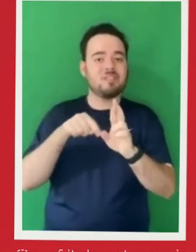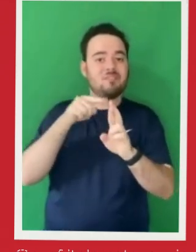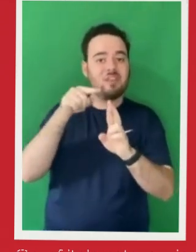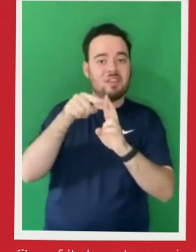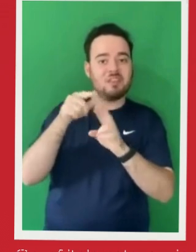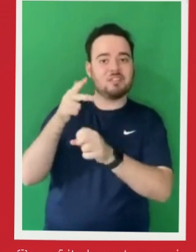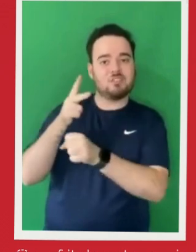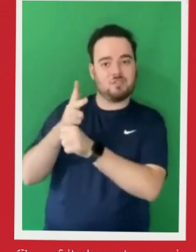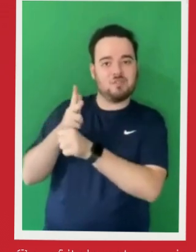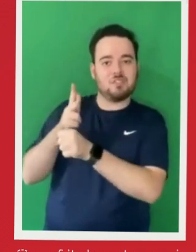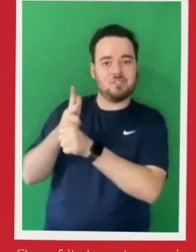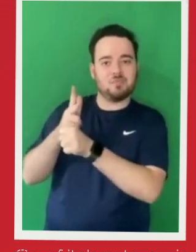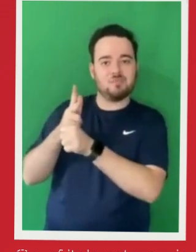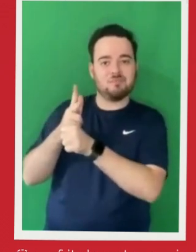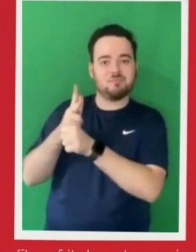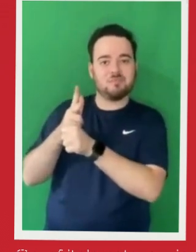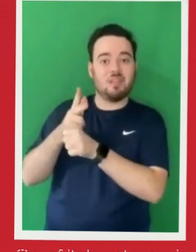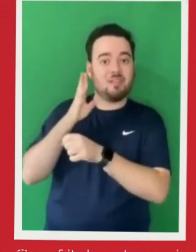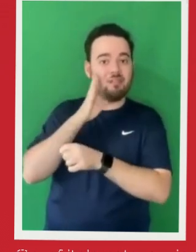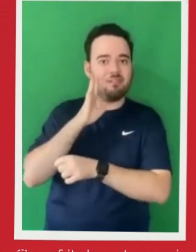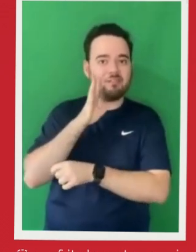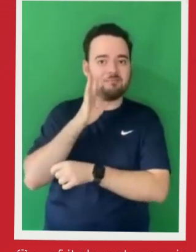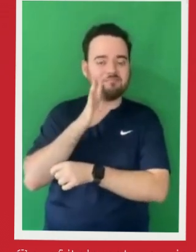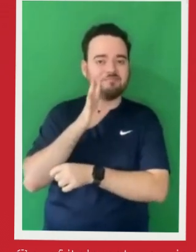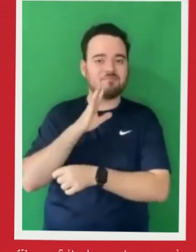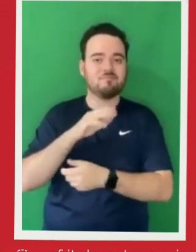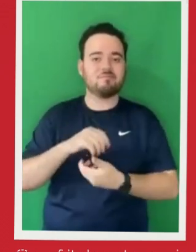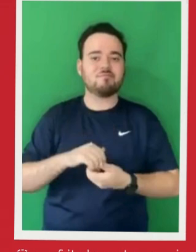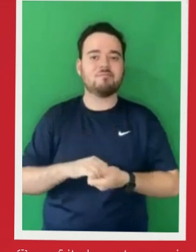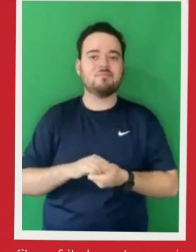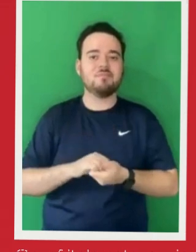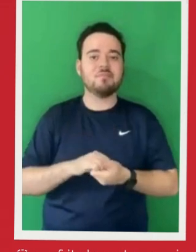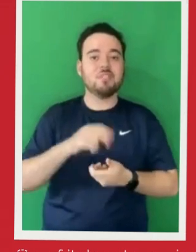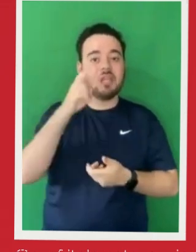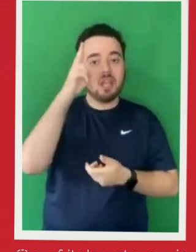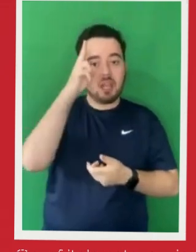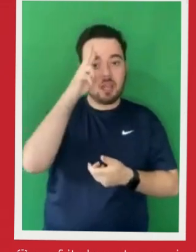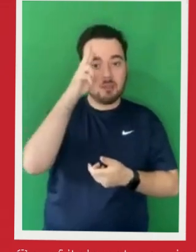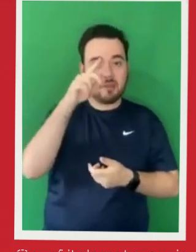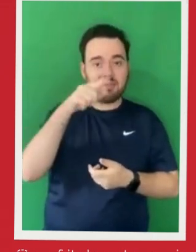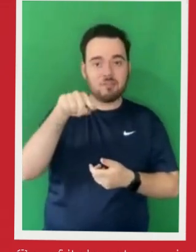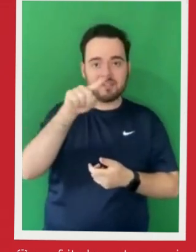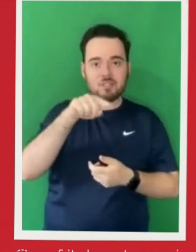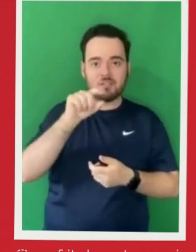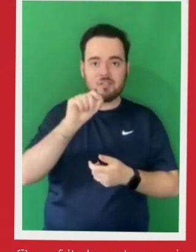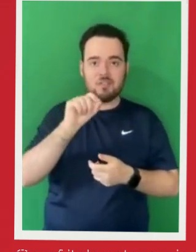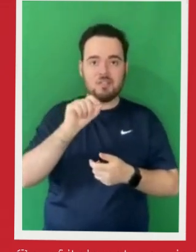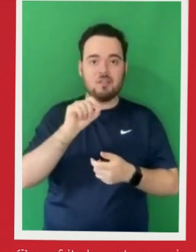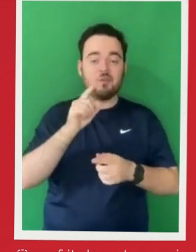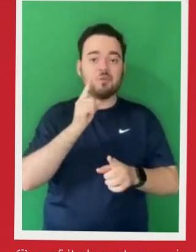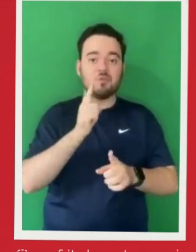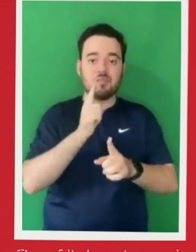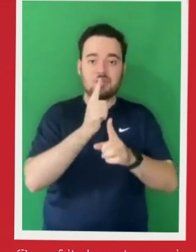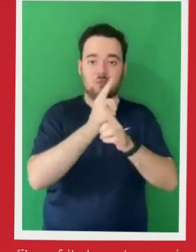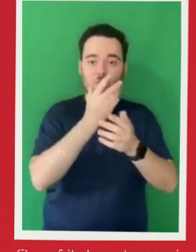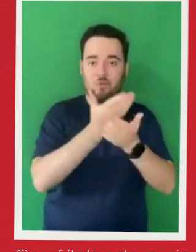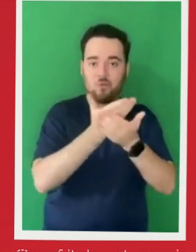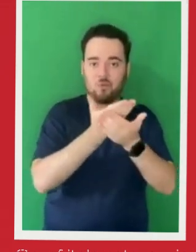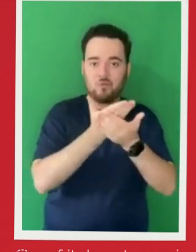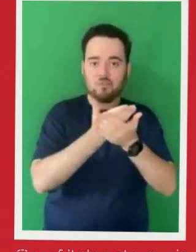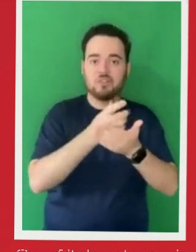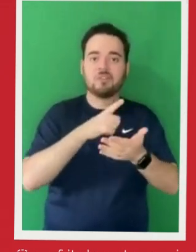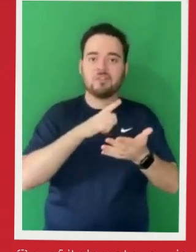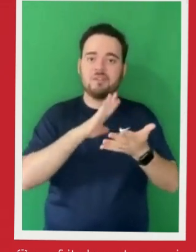muitas referências de vídeo, né? Então, é uma coisa bacana. Lembrar vocês que os